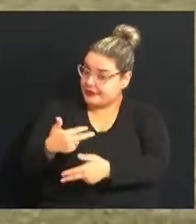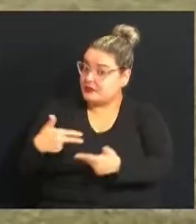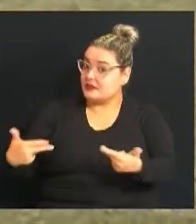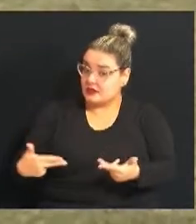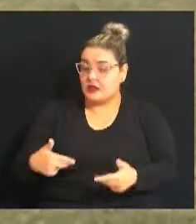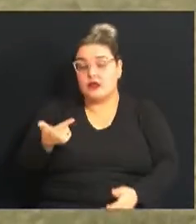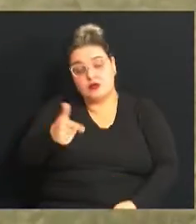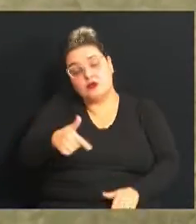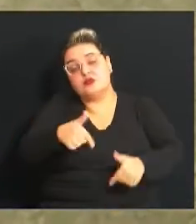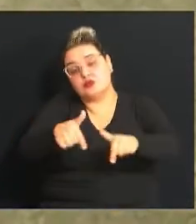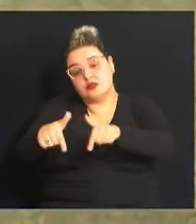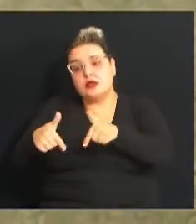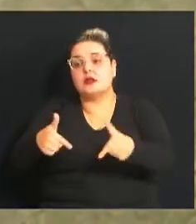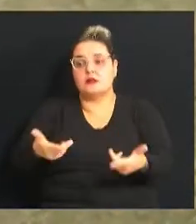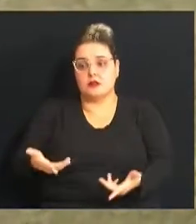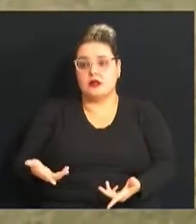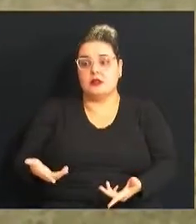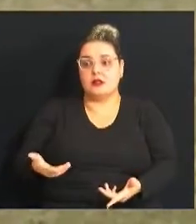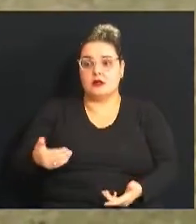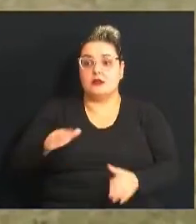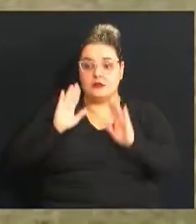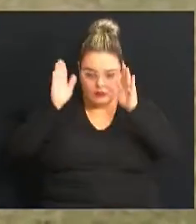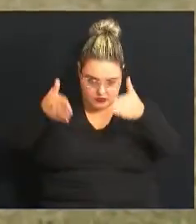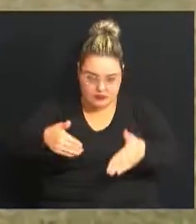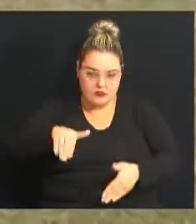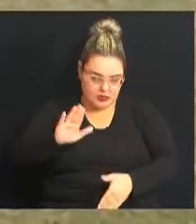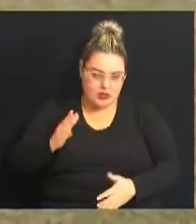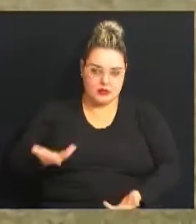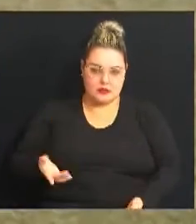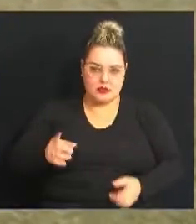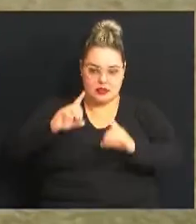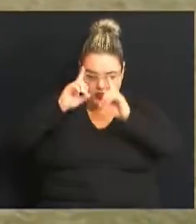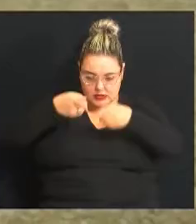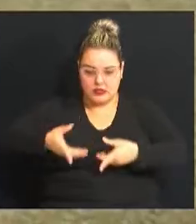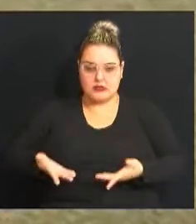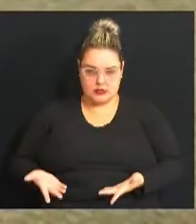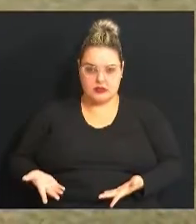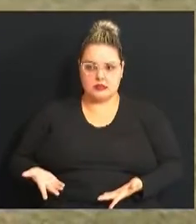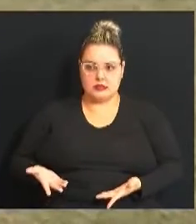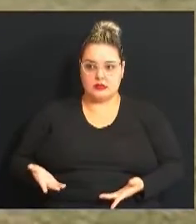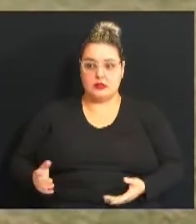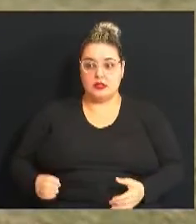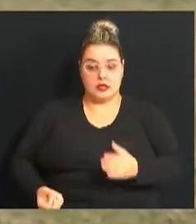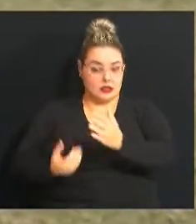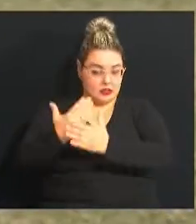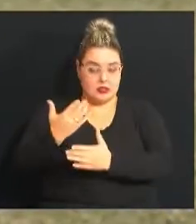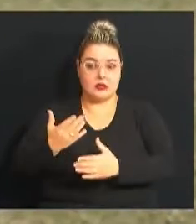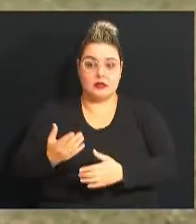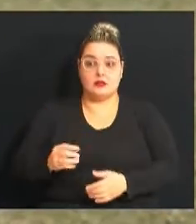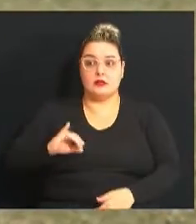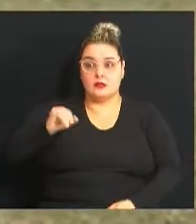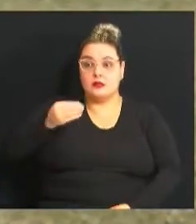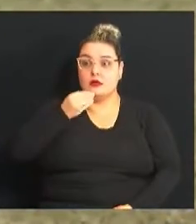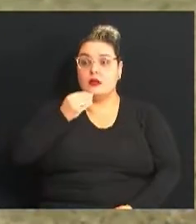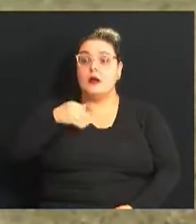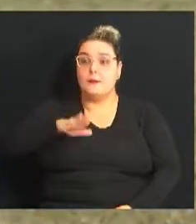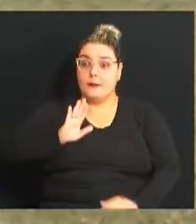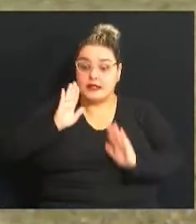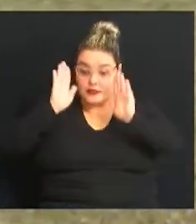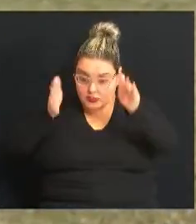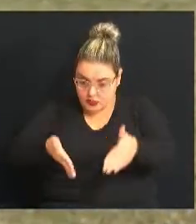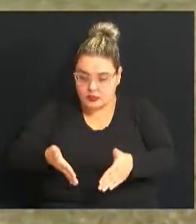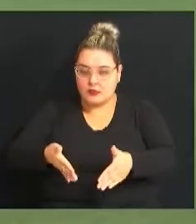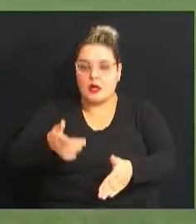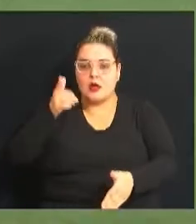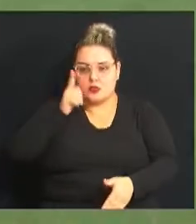trabalhando e a gente está mais concentrado ali para poder definir, porque a gente está criando, está aparecendo chance. Só falta a gente estar bem mais concentrado para poder estar concluindo